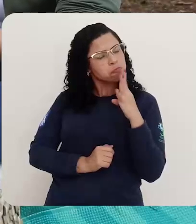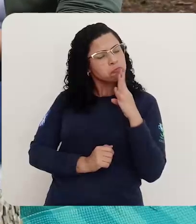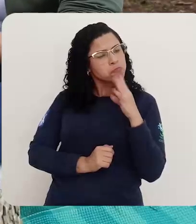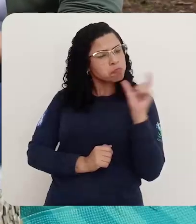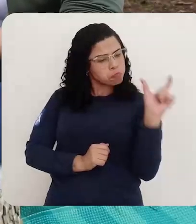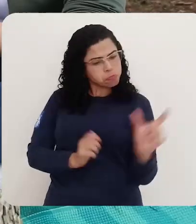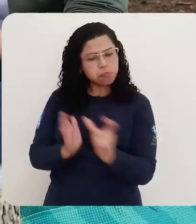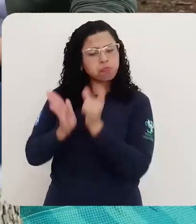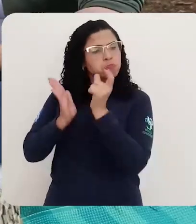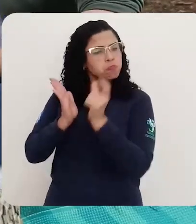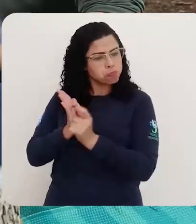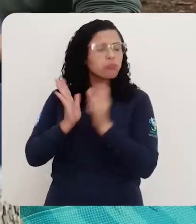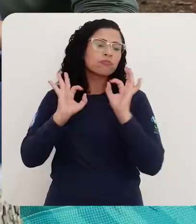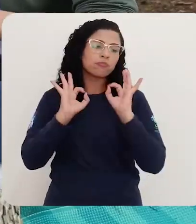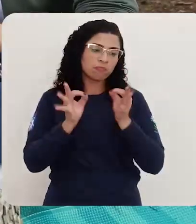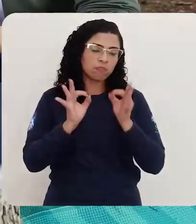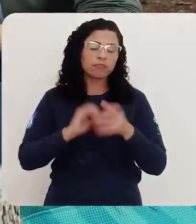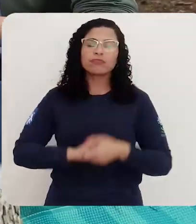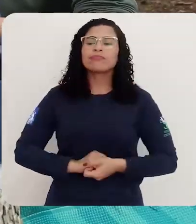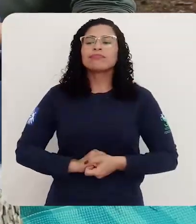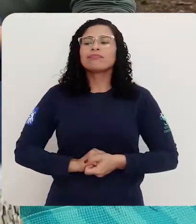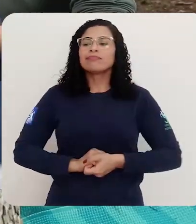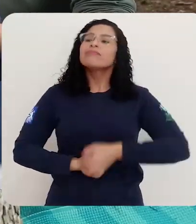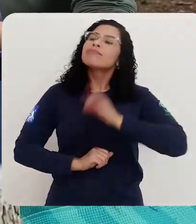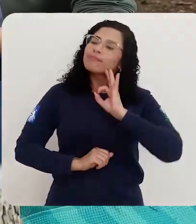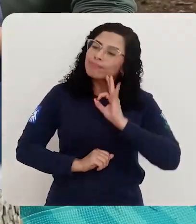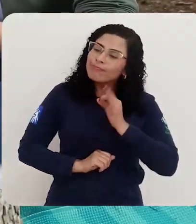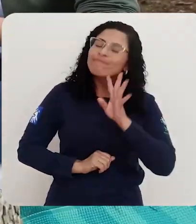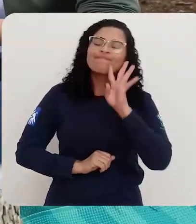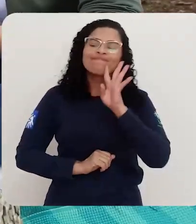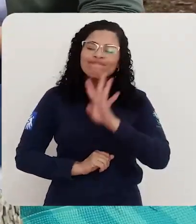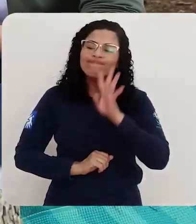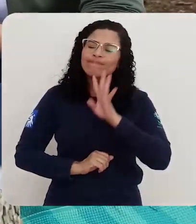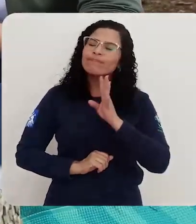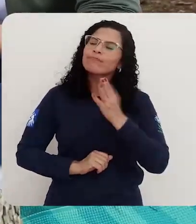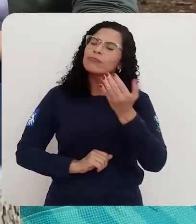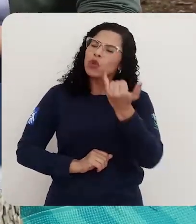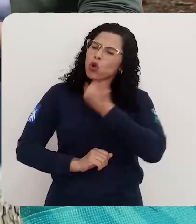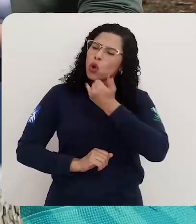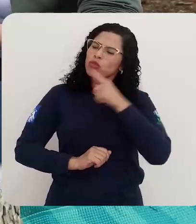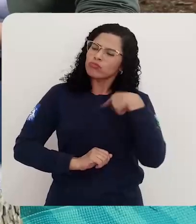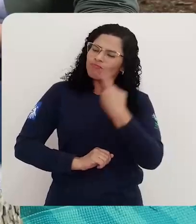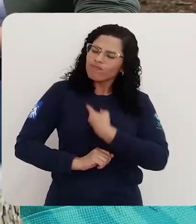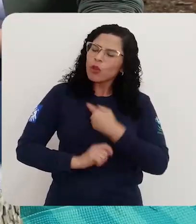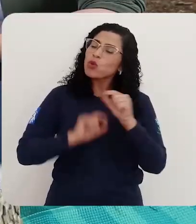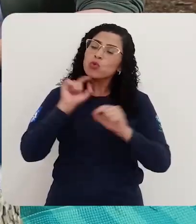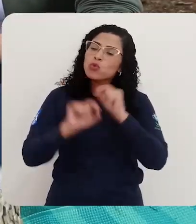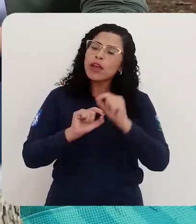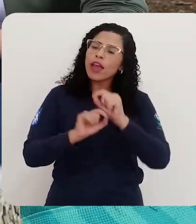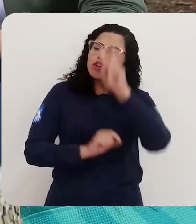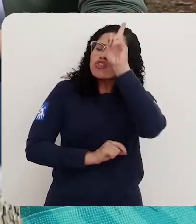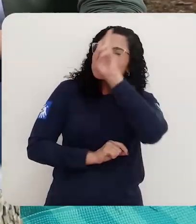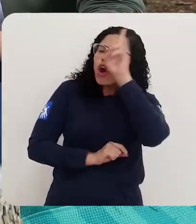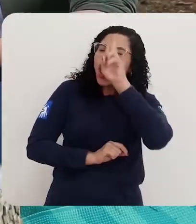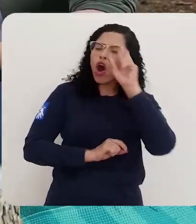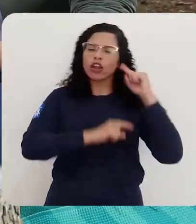bacana. E Edna, fala um pouquinho para nós da sua origem, da sua família, das suas histórias, enfim.